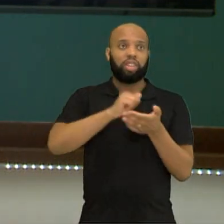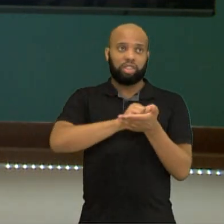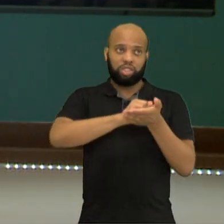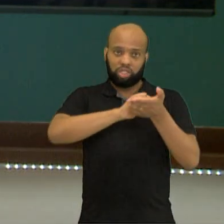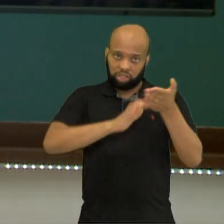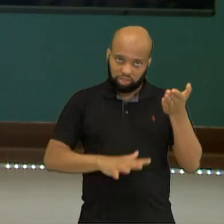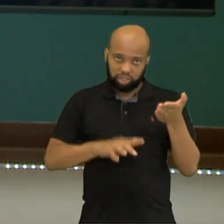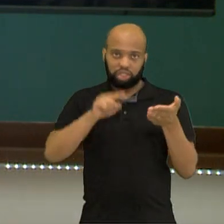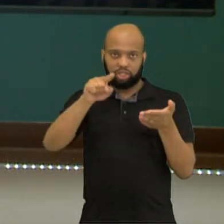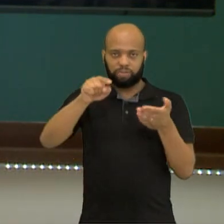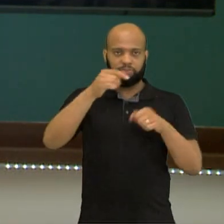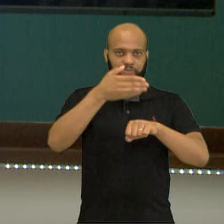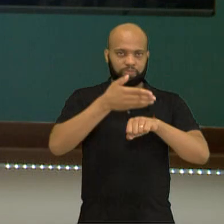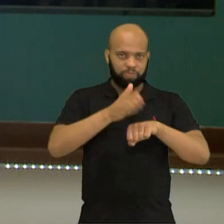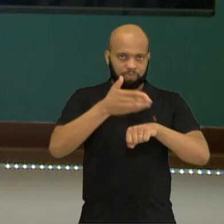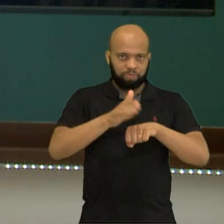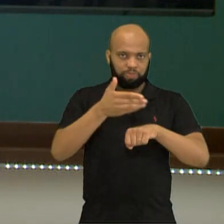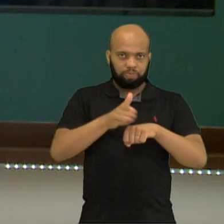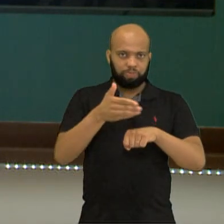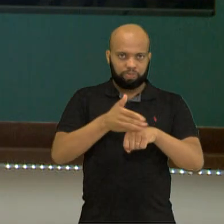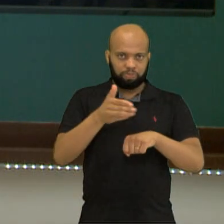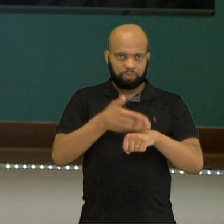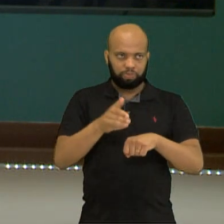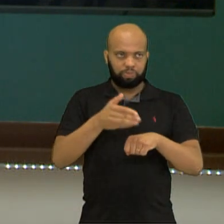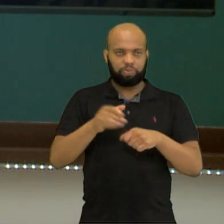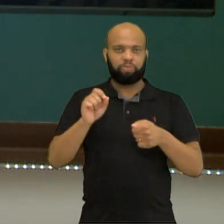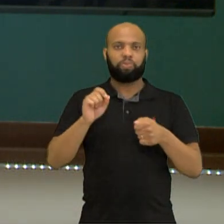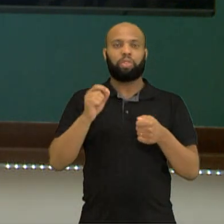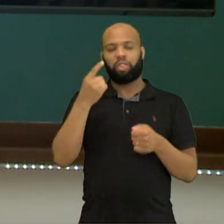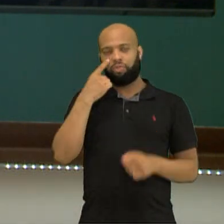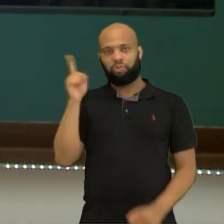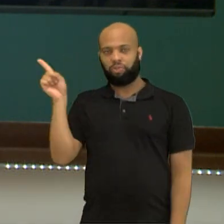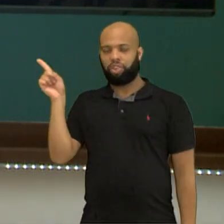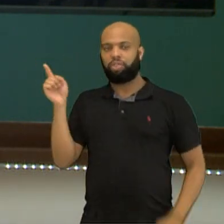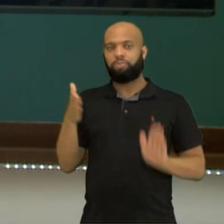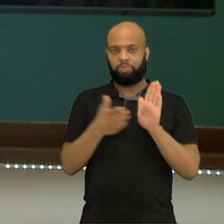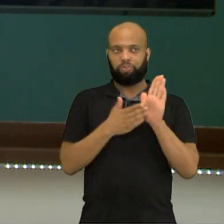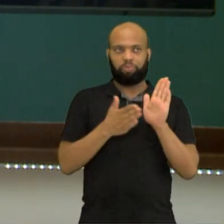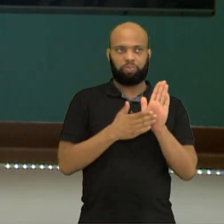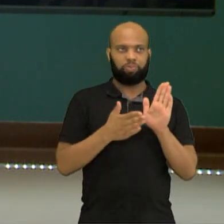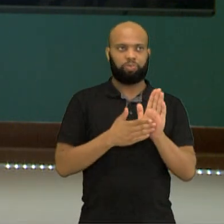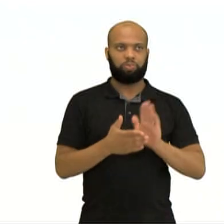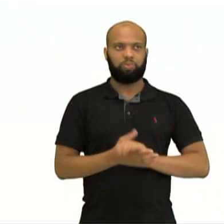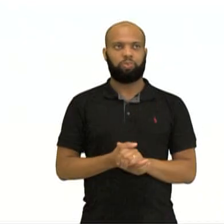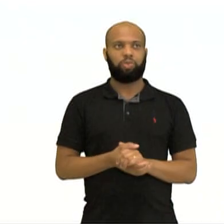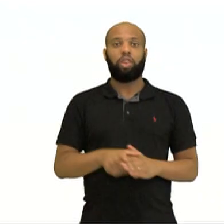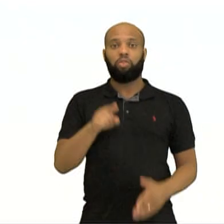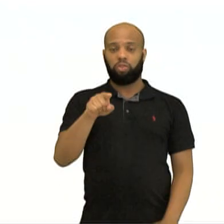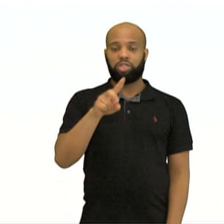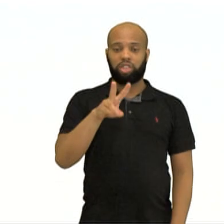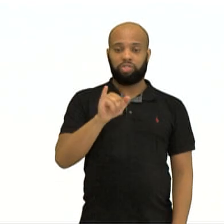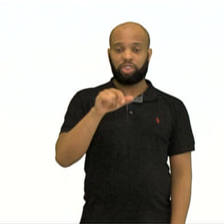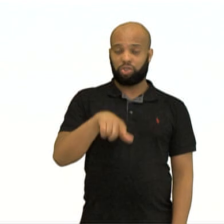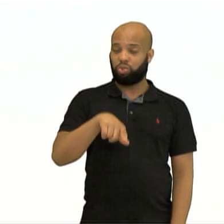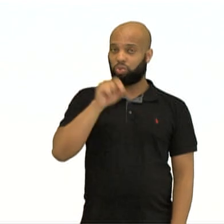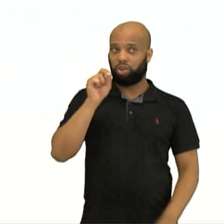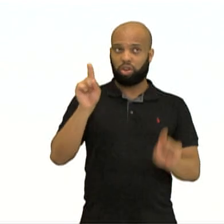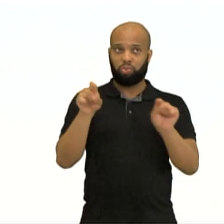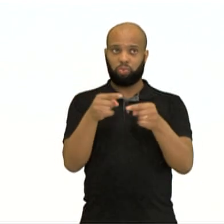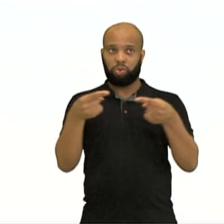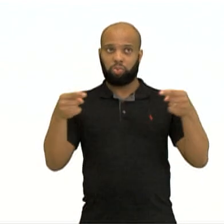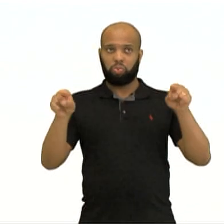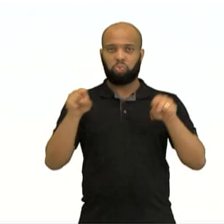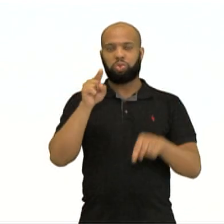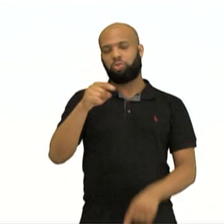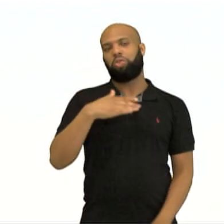a produção sonora e musical a partir da batida corporal, vamos à nossa atividade. Escolha aí na sua casa uma